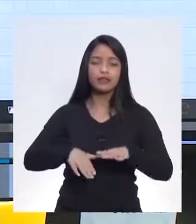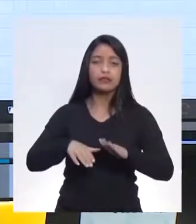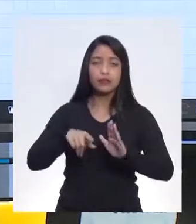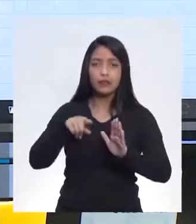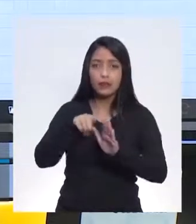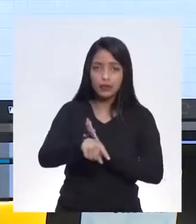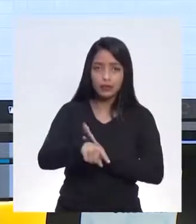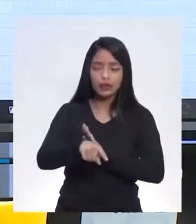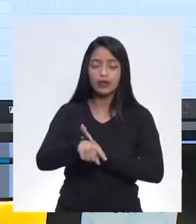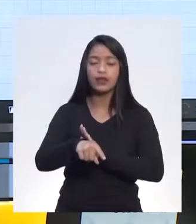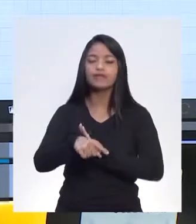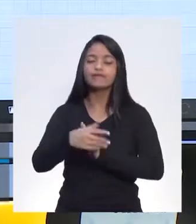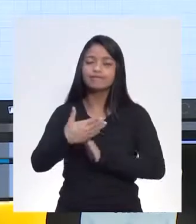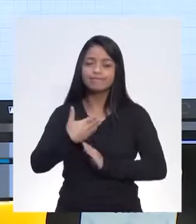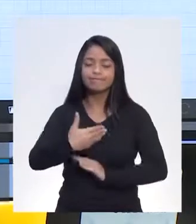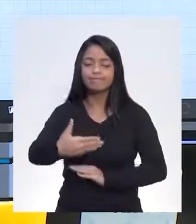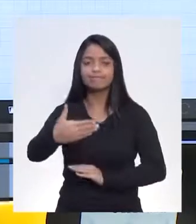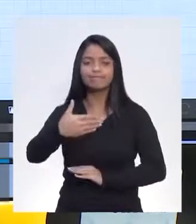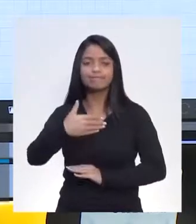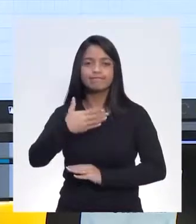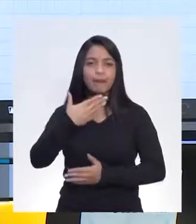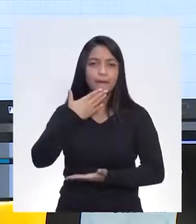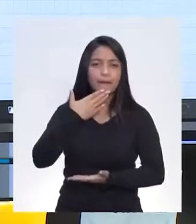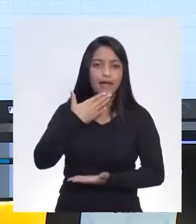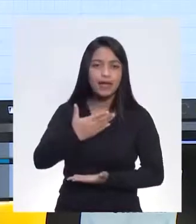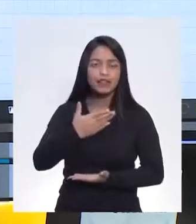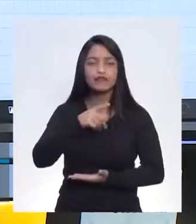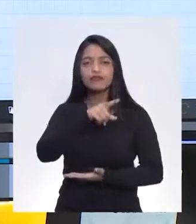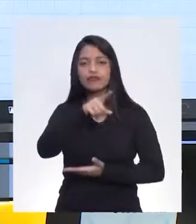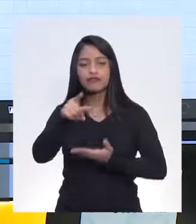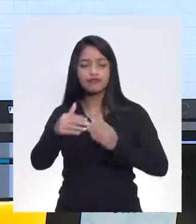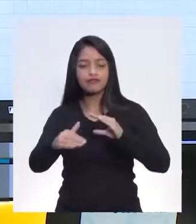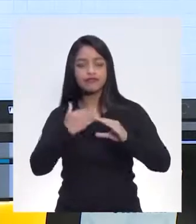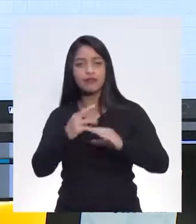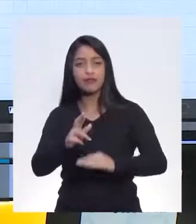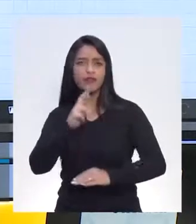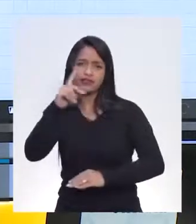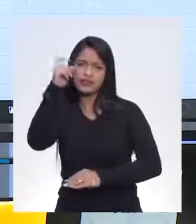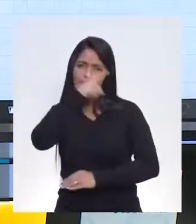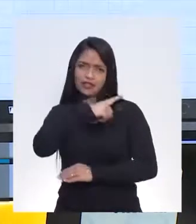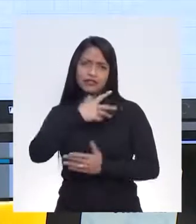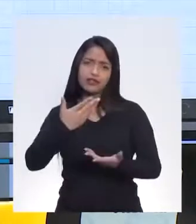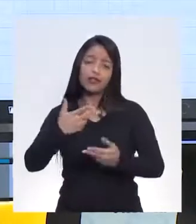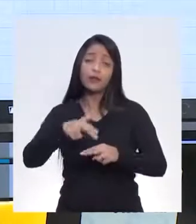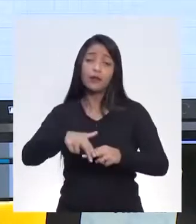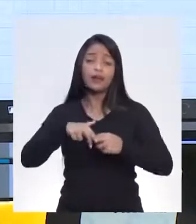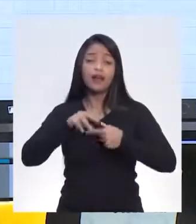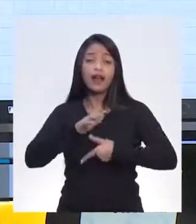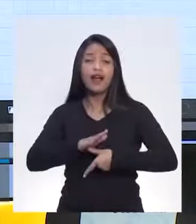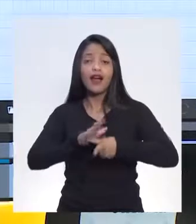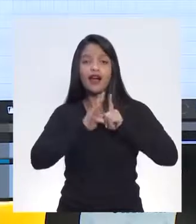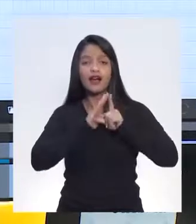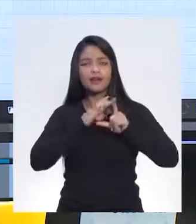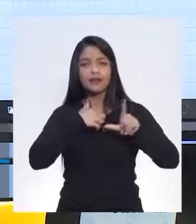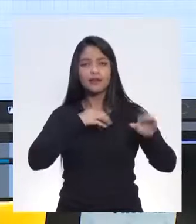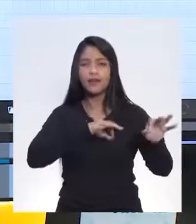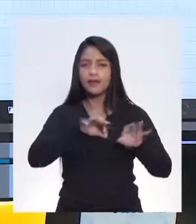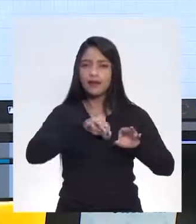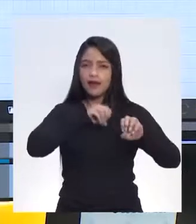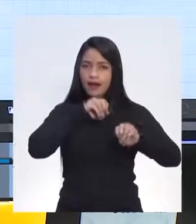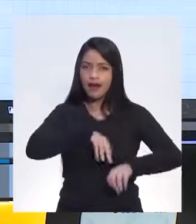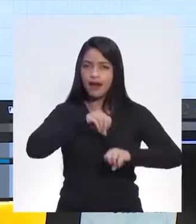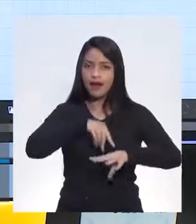tá? Fica muito difícil a gente pedir para vocês enviarem as respostas. Então, na hora que a gente está produzindo a aula, a gente pensa